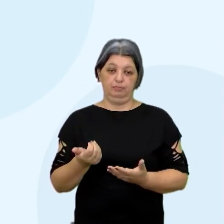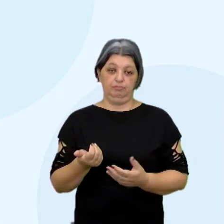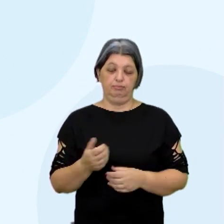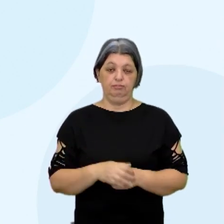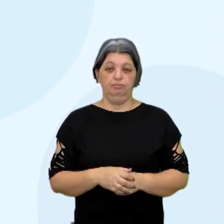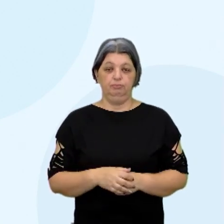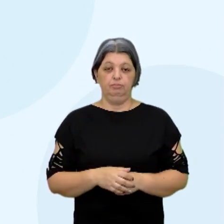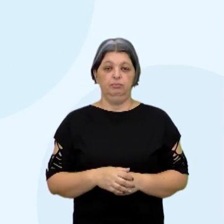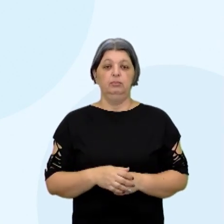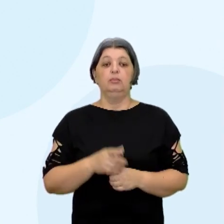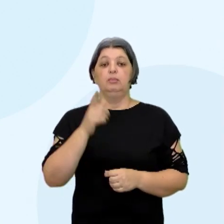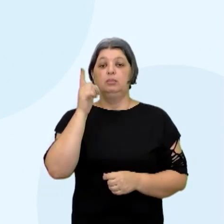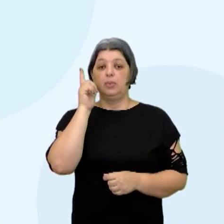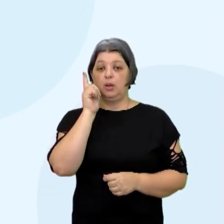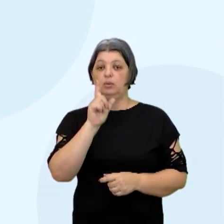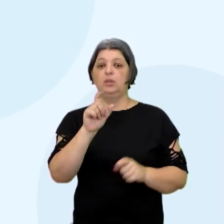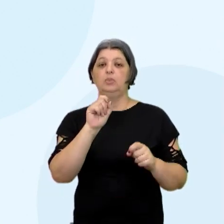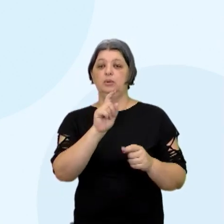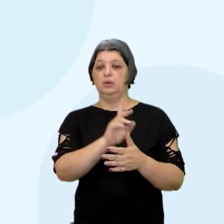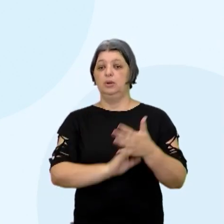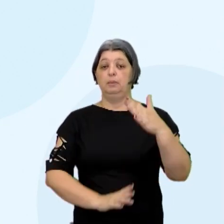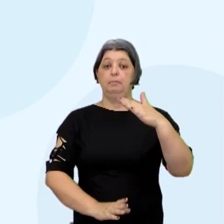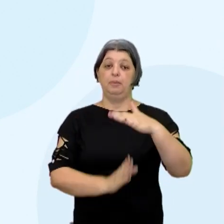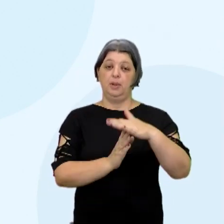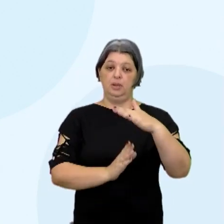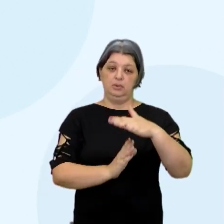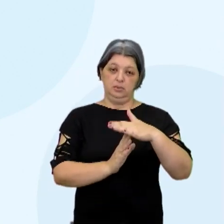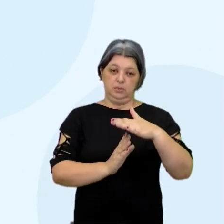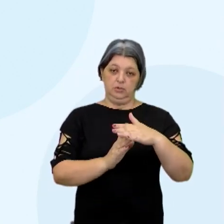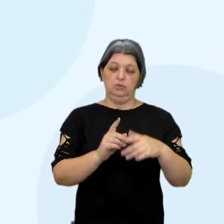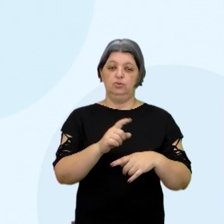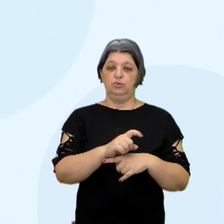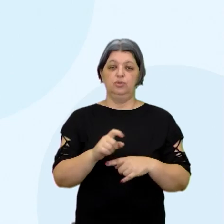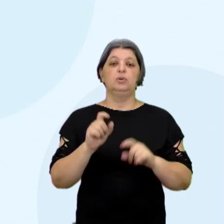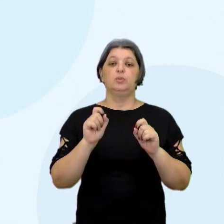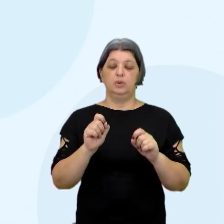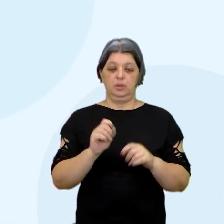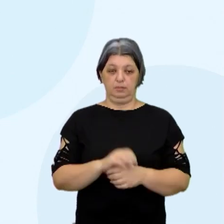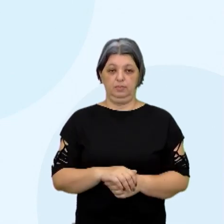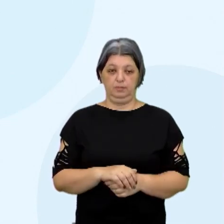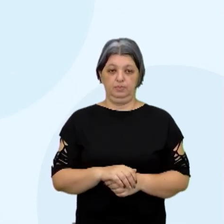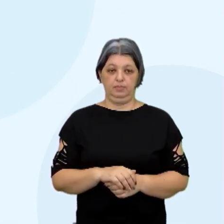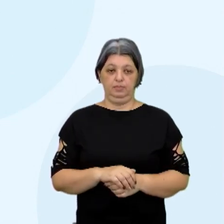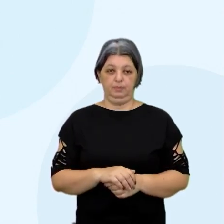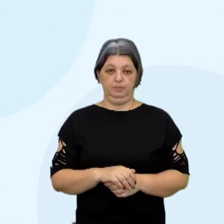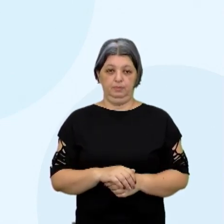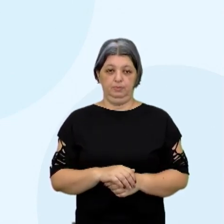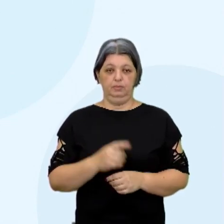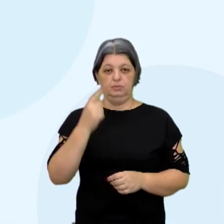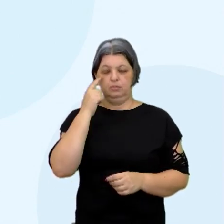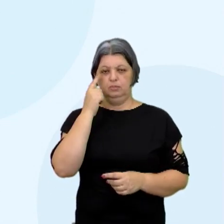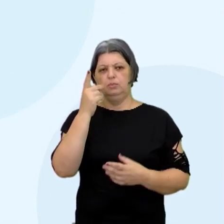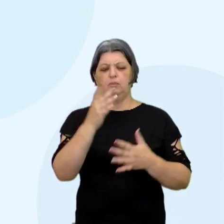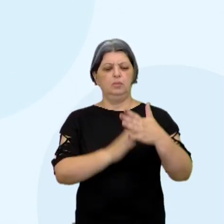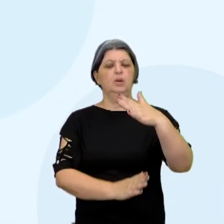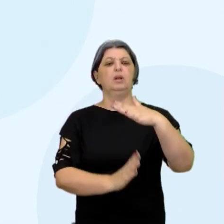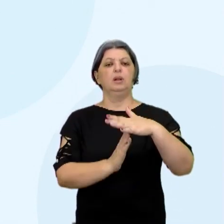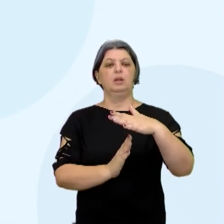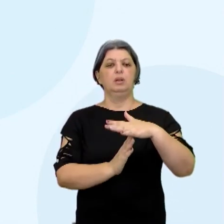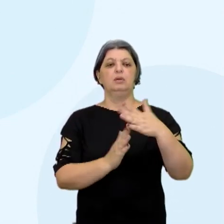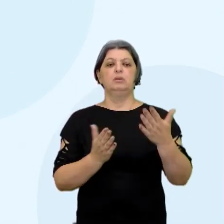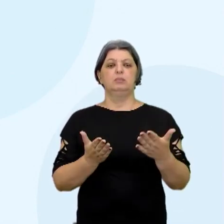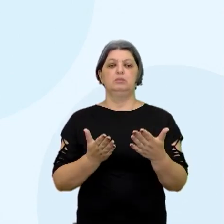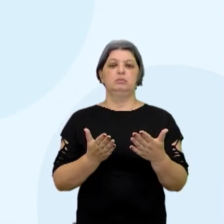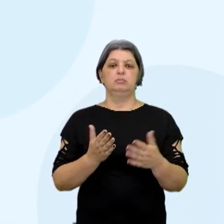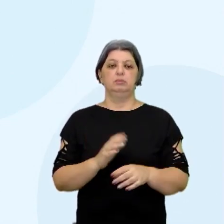encontrar o máximo do fdx o máximo dessa parábola então o máximo da sua palavra é aqui né como que a gente acha esse